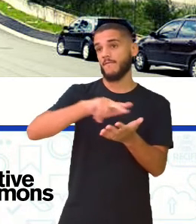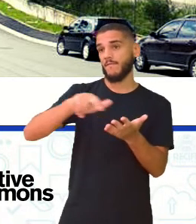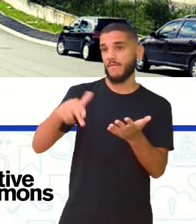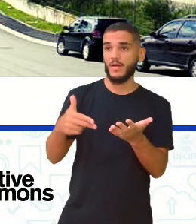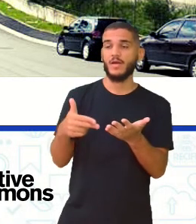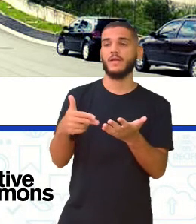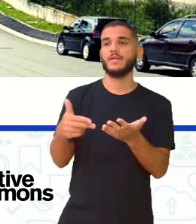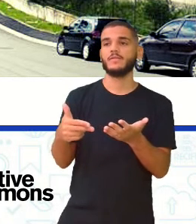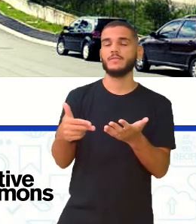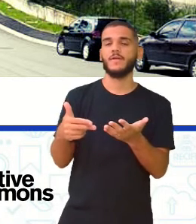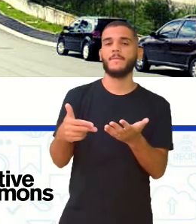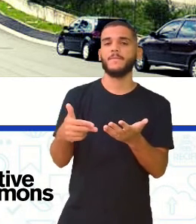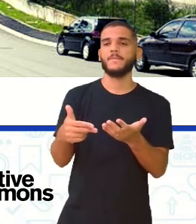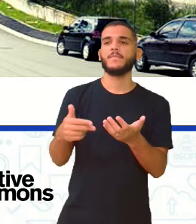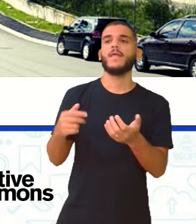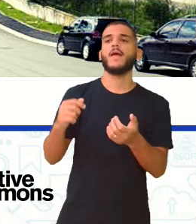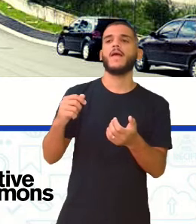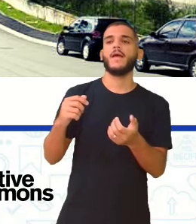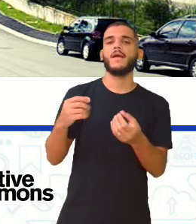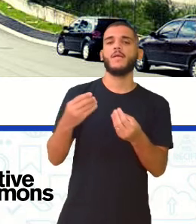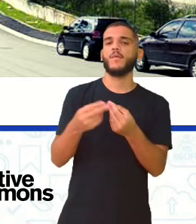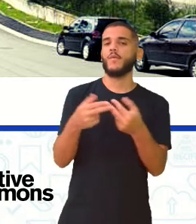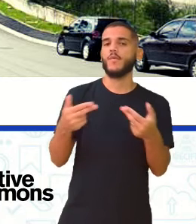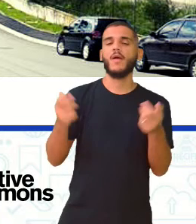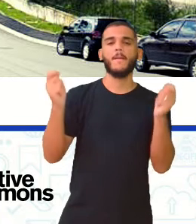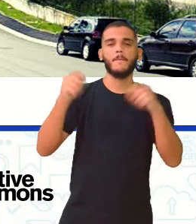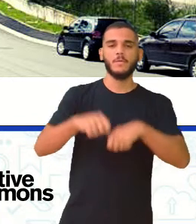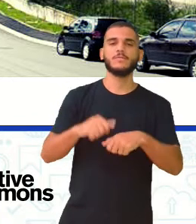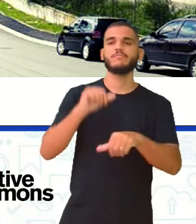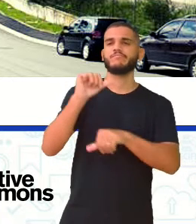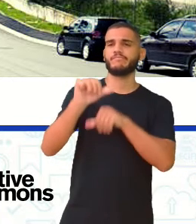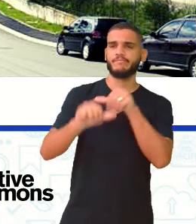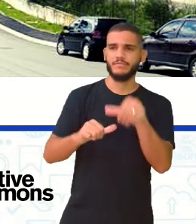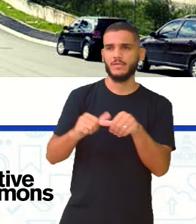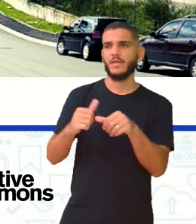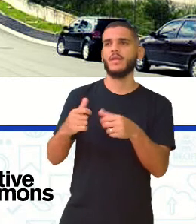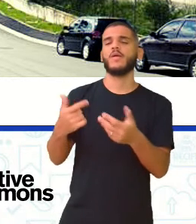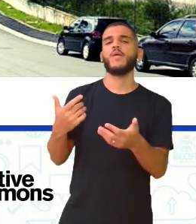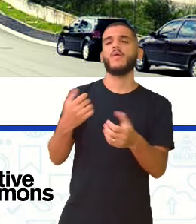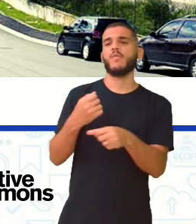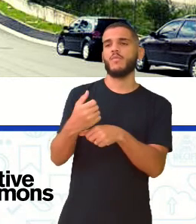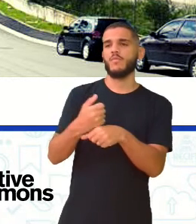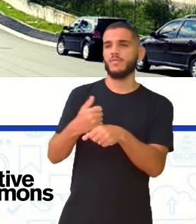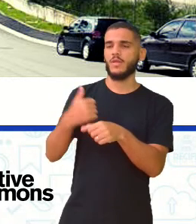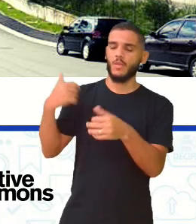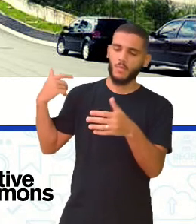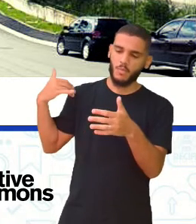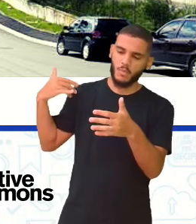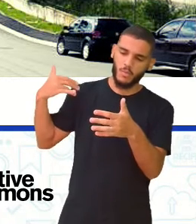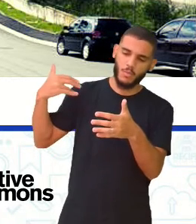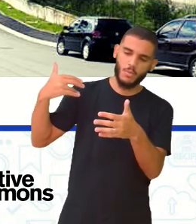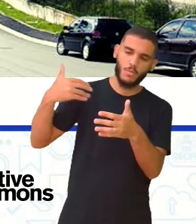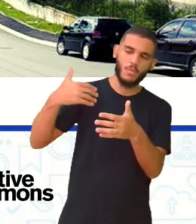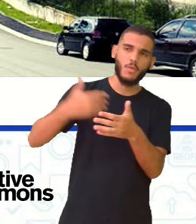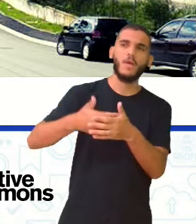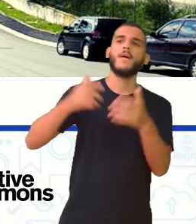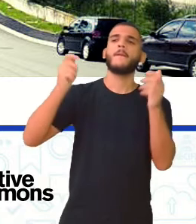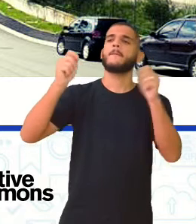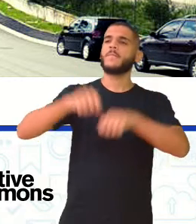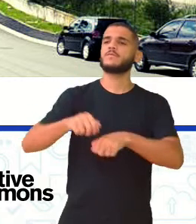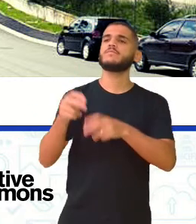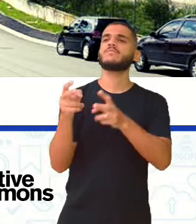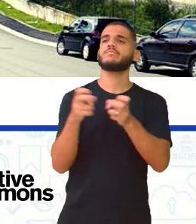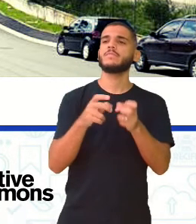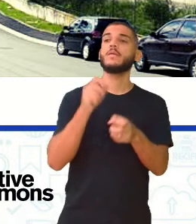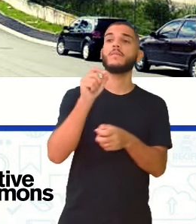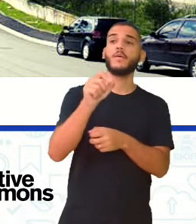criadas modificando a natureza. Com o passar do tempo, é possível perceber que os elementos